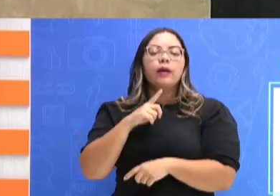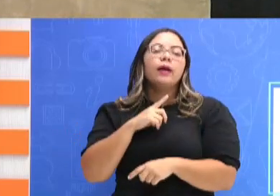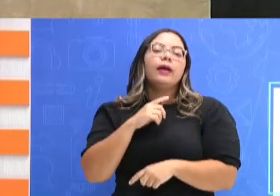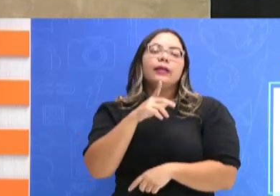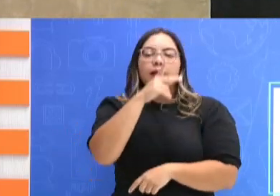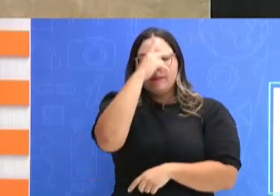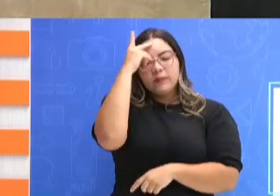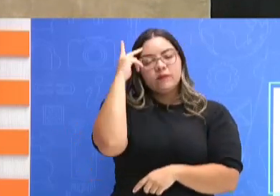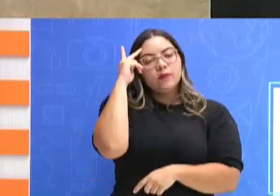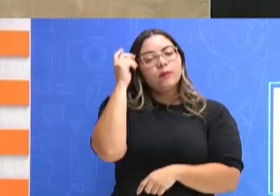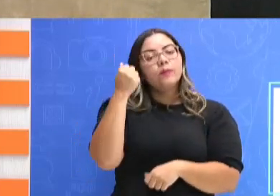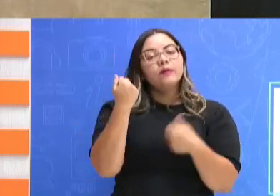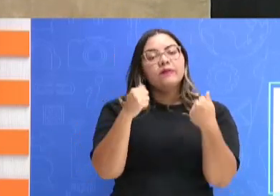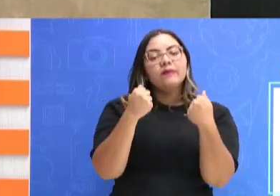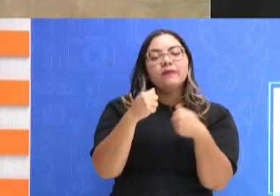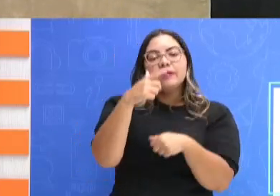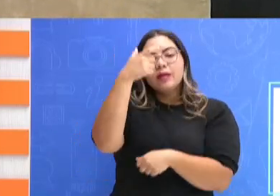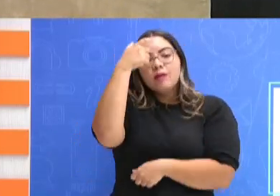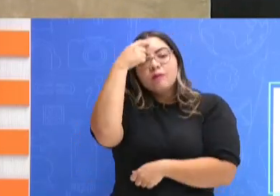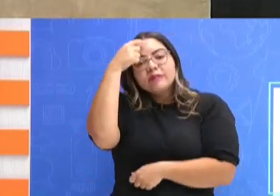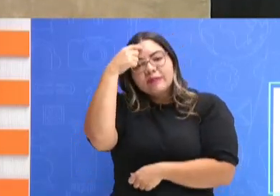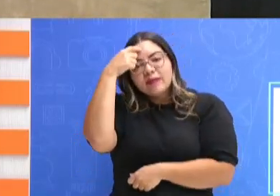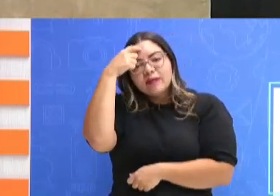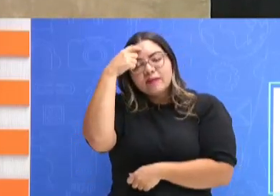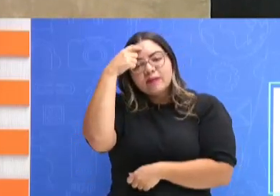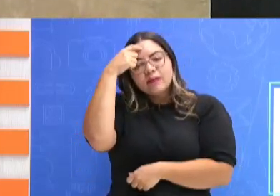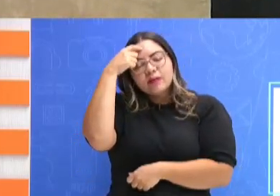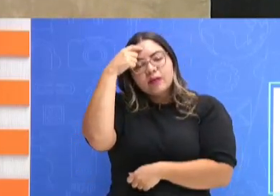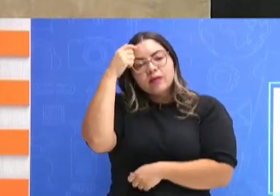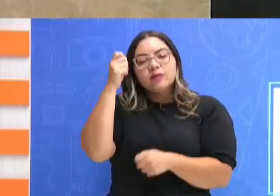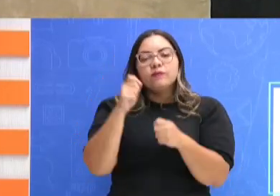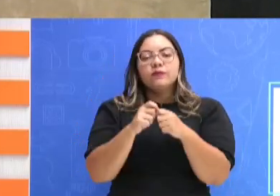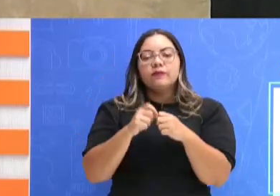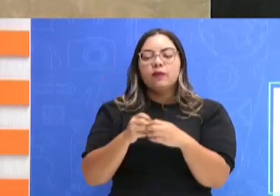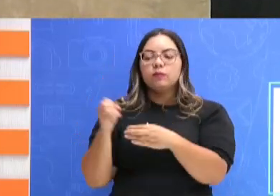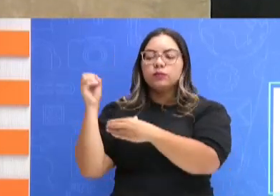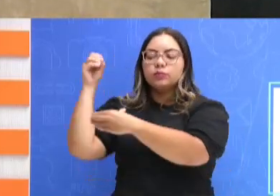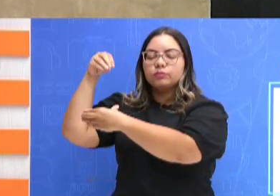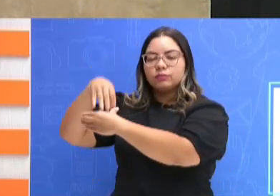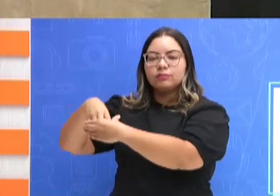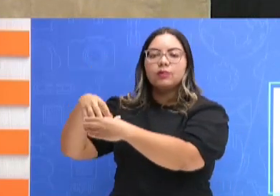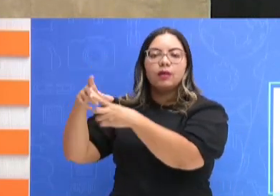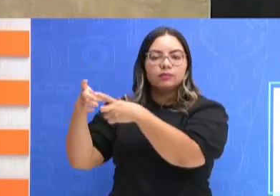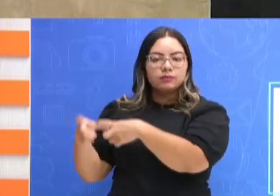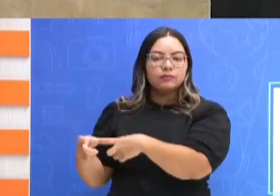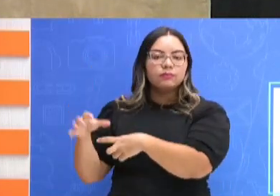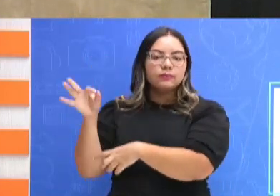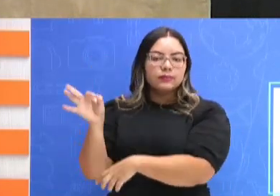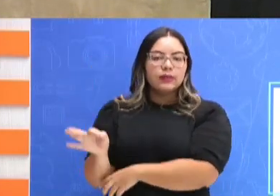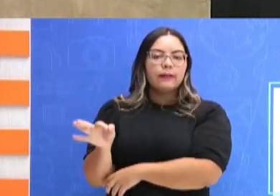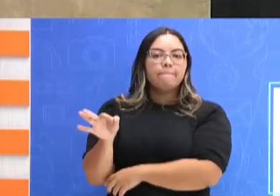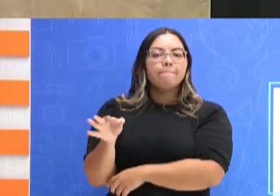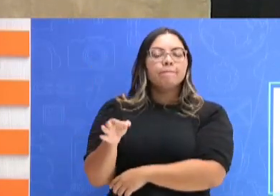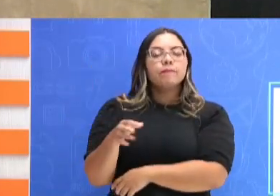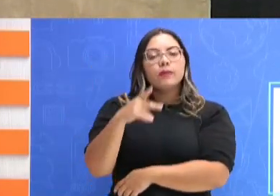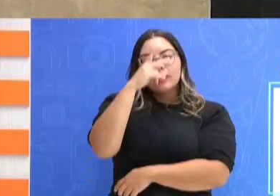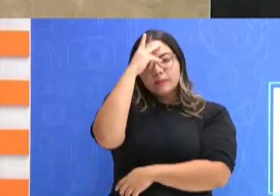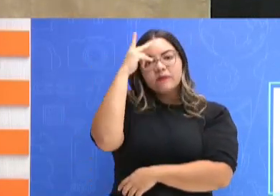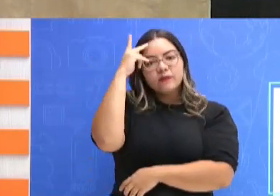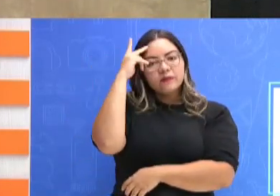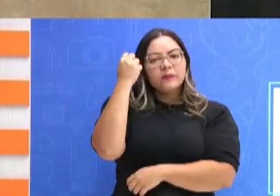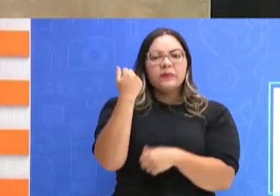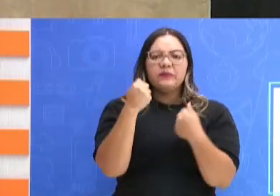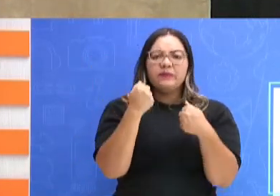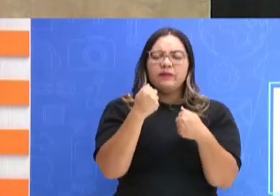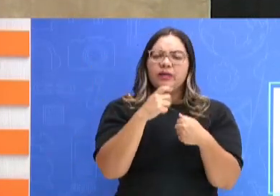gente mesmo e suja, vamos ter consciência. Prefeito, não está na hora da prefeitura começar a agir de uma forma mais